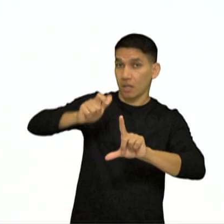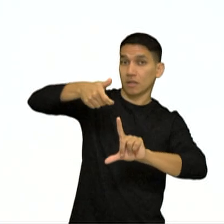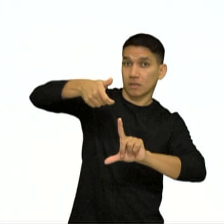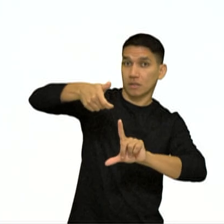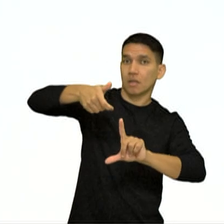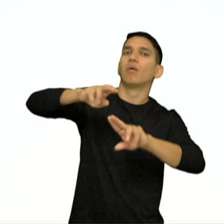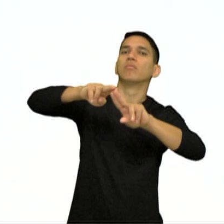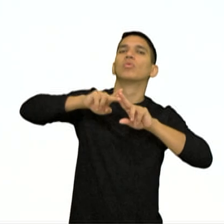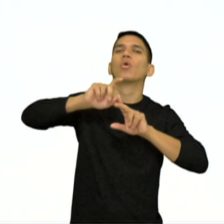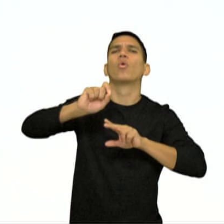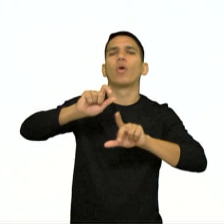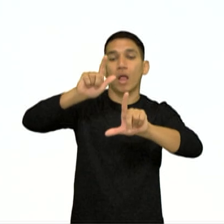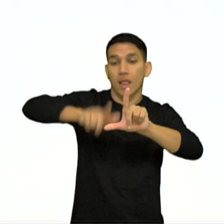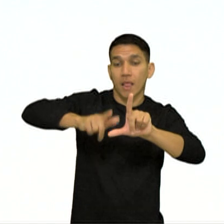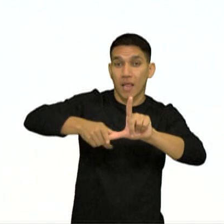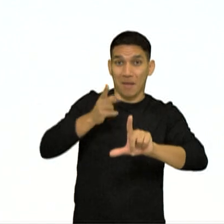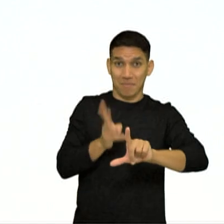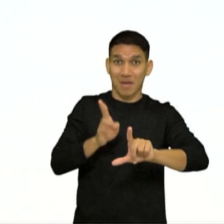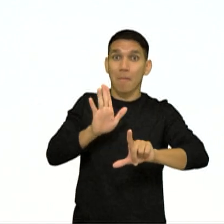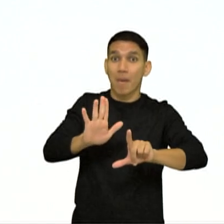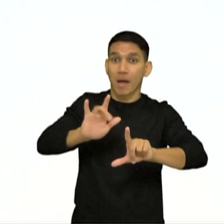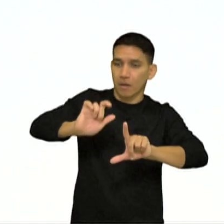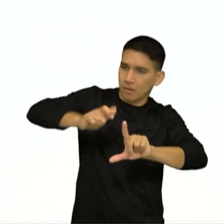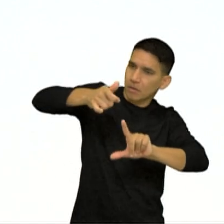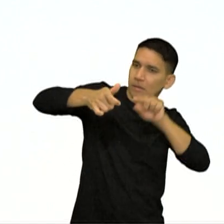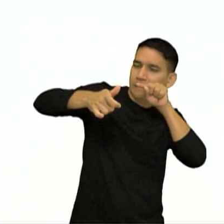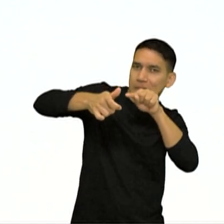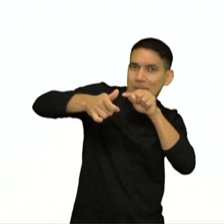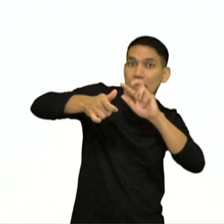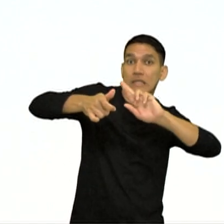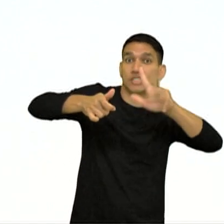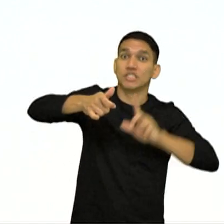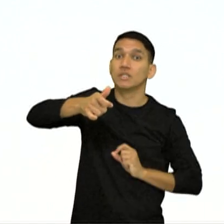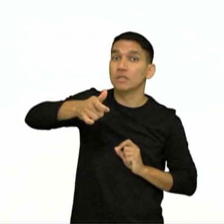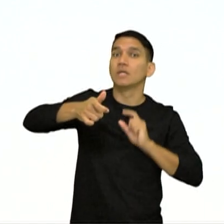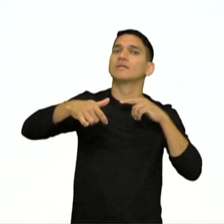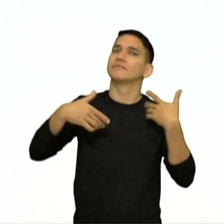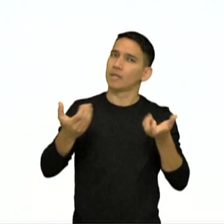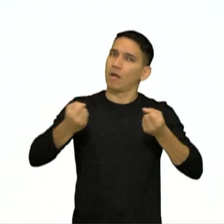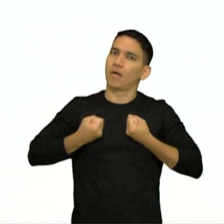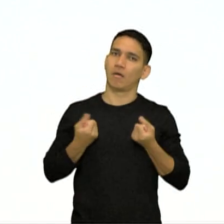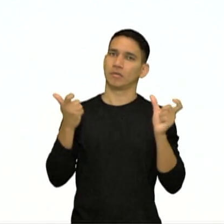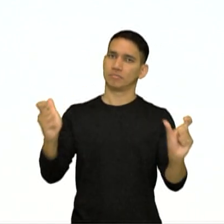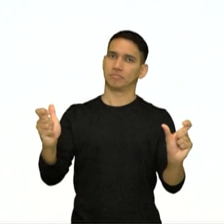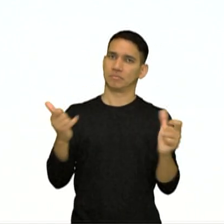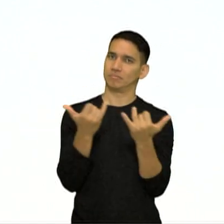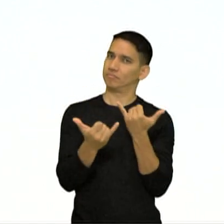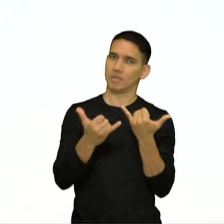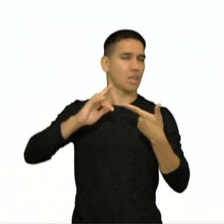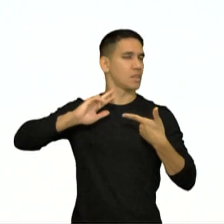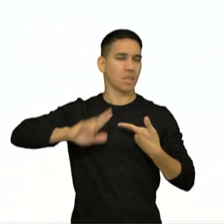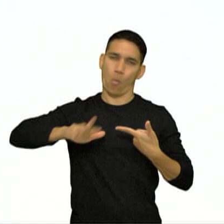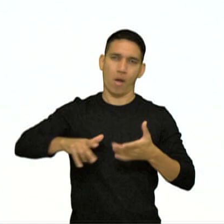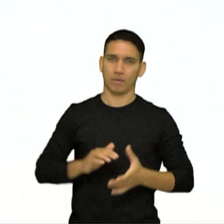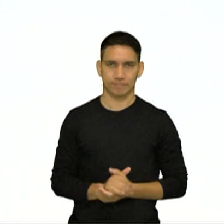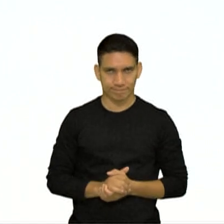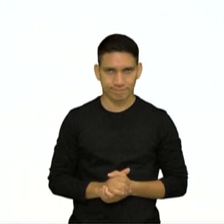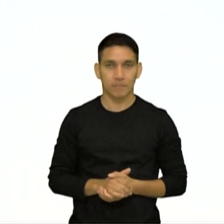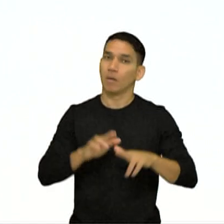verdade, porque a multiplicação me permite fazer isso. Eu posso trocar a ordem da multiplicação e eu vou continuar tendo o mesmo resultado, mesmo com as